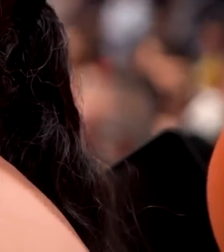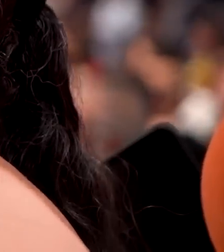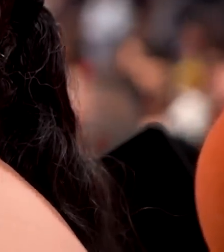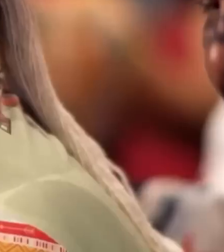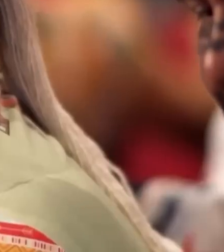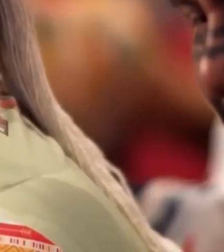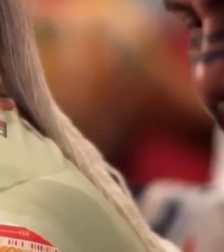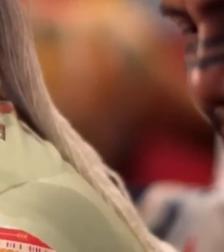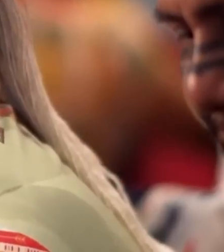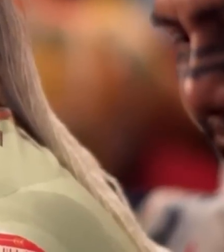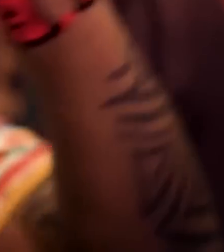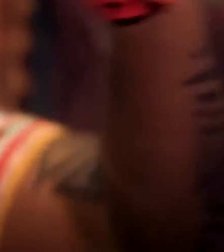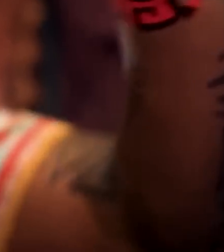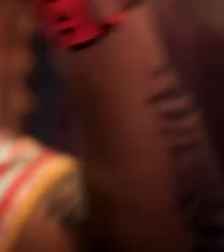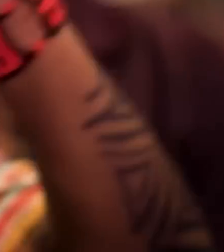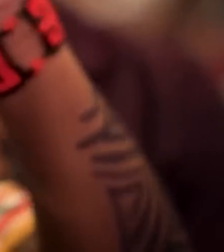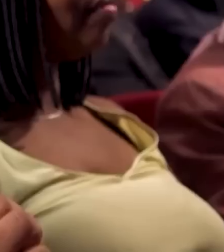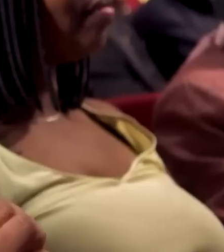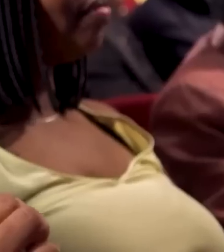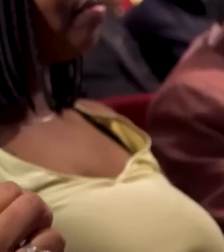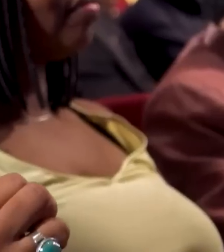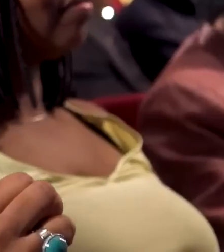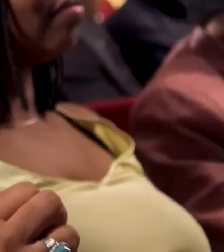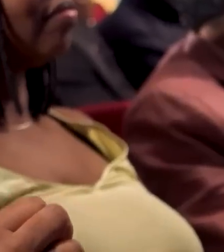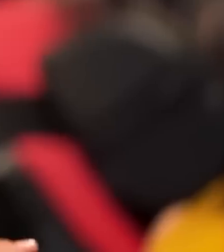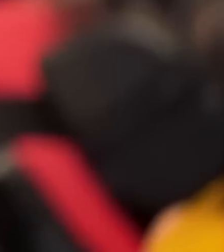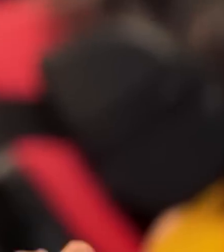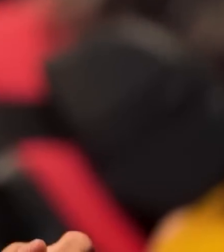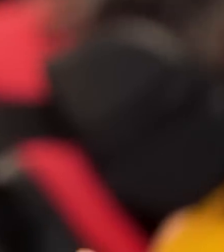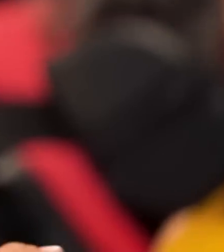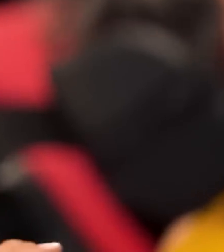o destino de todo um país.